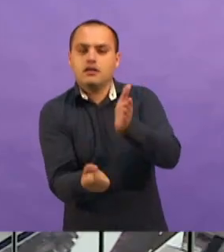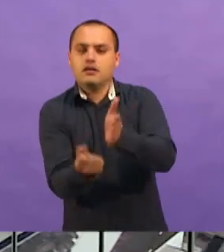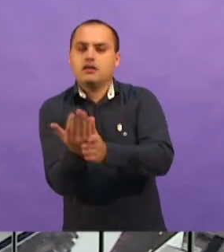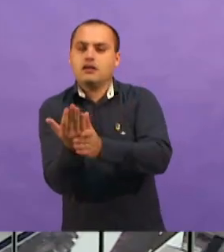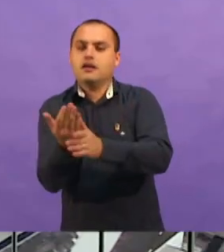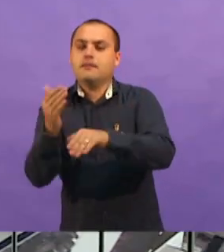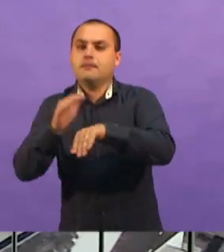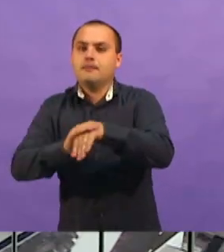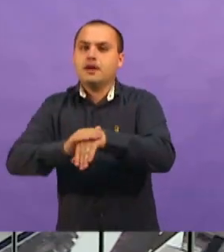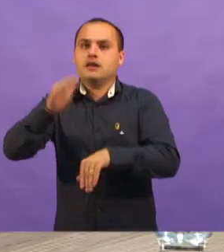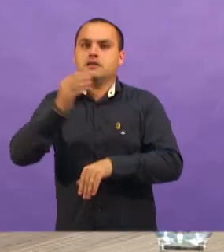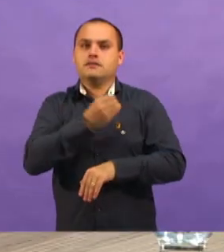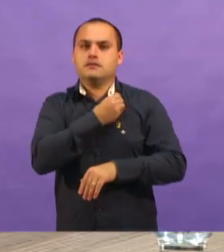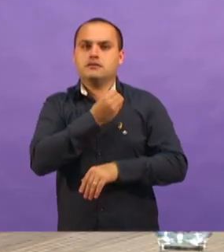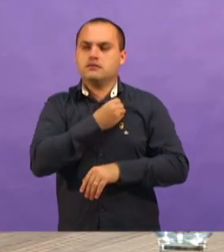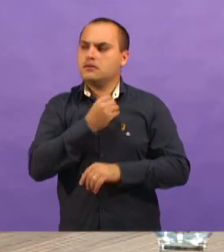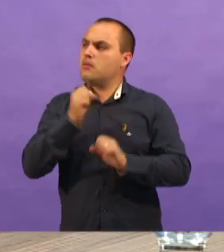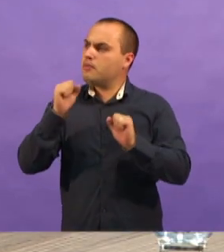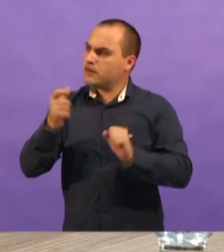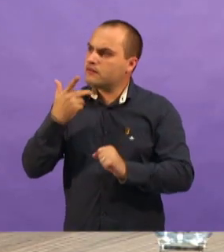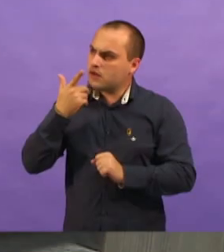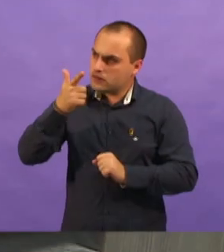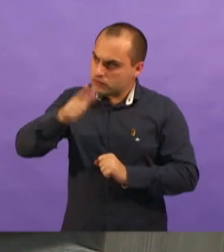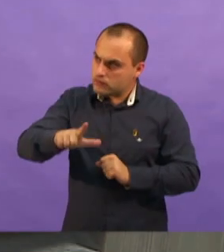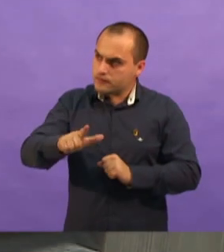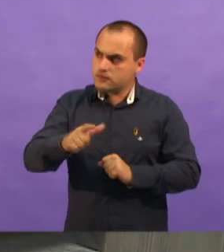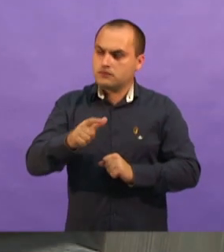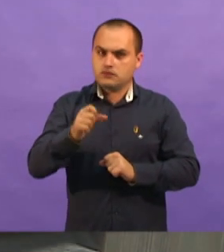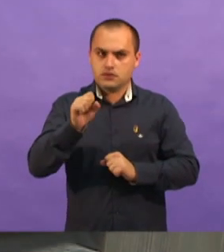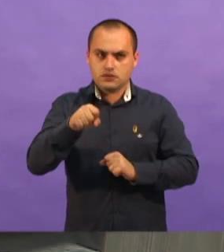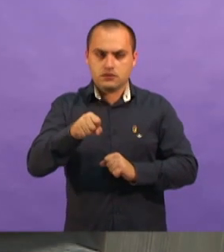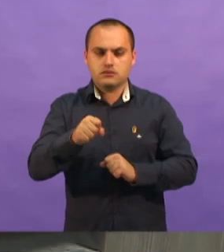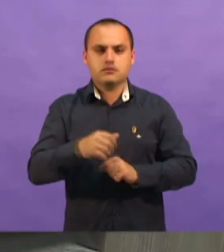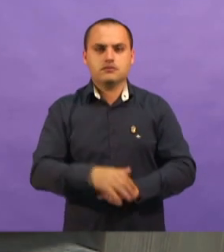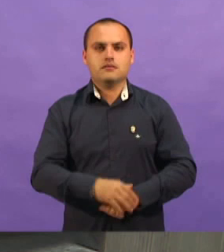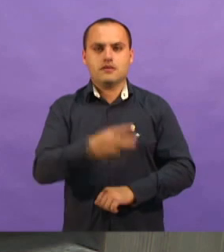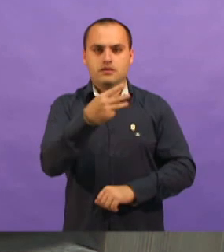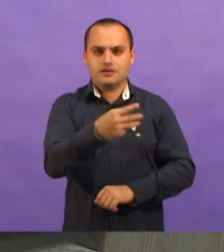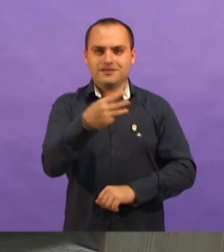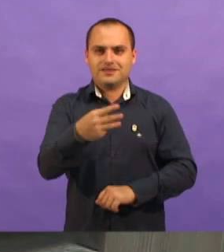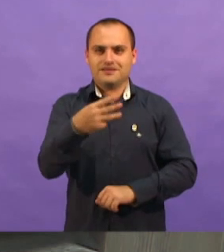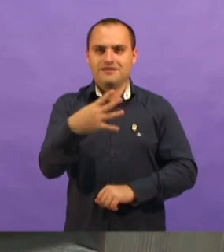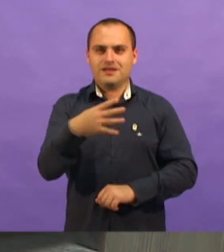a essa vida. Pode repetir o telefone, por favor? Com toda certeza,